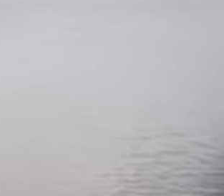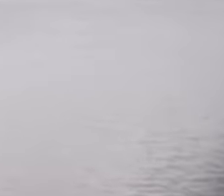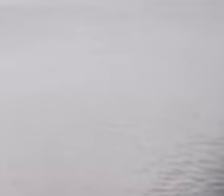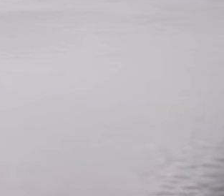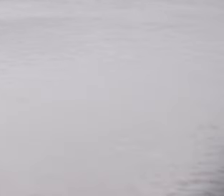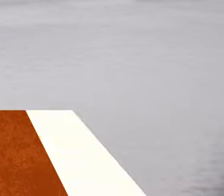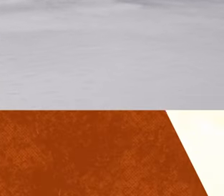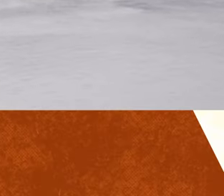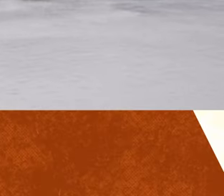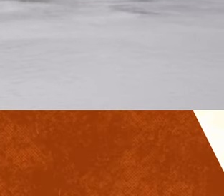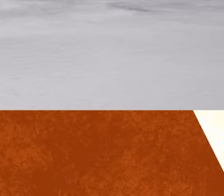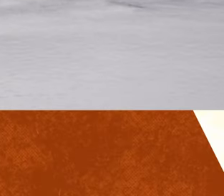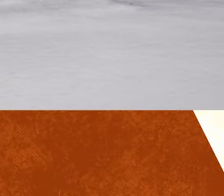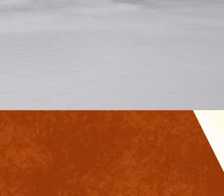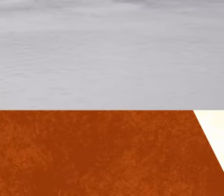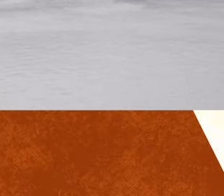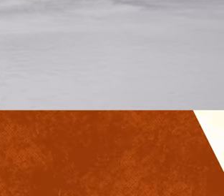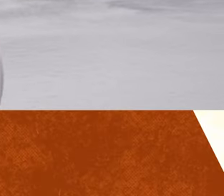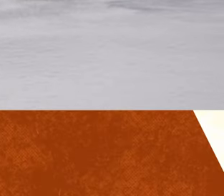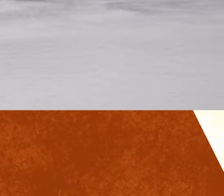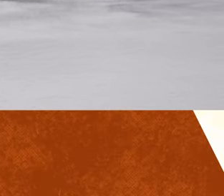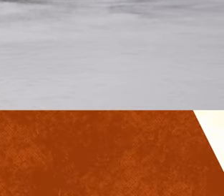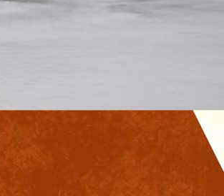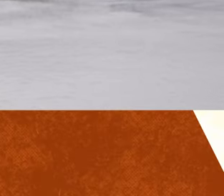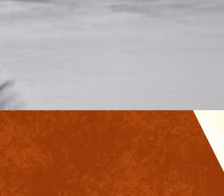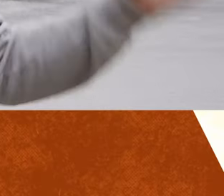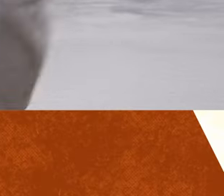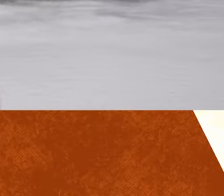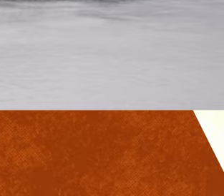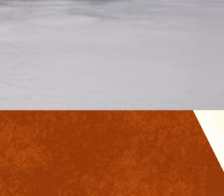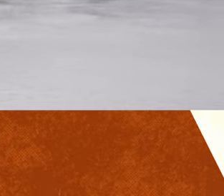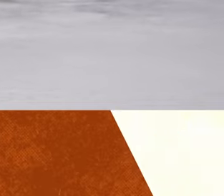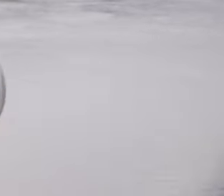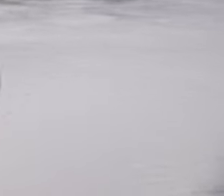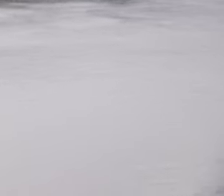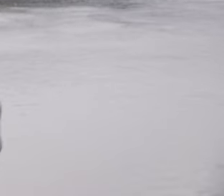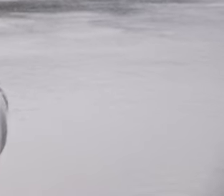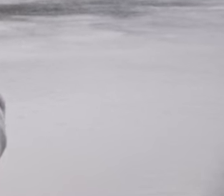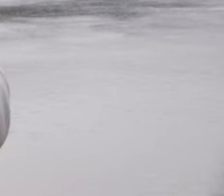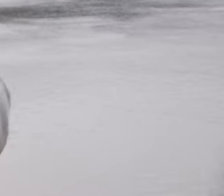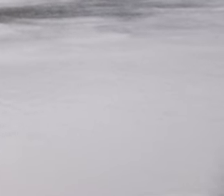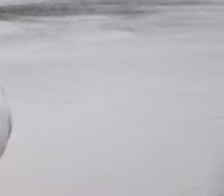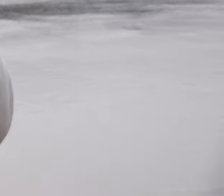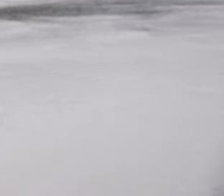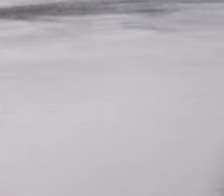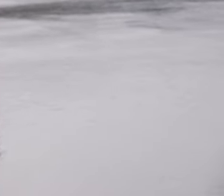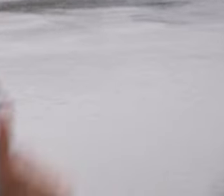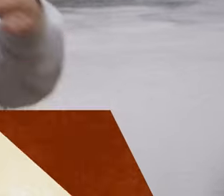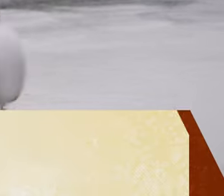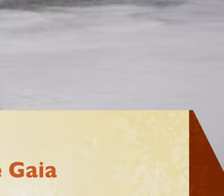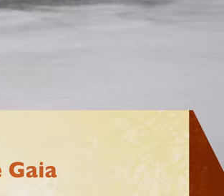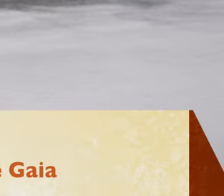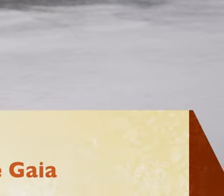Ora, muito bom dia, Vitor. Estamos aqui na Praia Fluvial de Costuma, uma praia bastante conhecida entre os habitantes de Costuma, onde na passada segunda-feira desapareceu uma criança de 14 anos, o pequeno